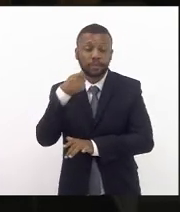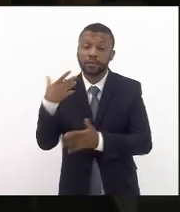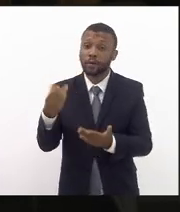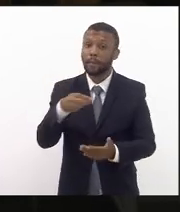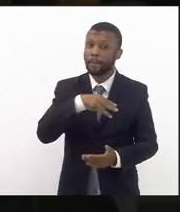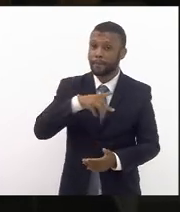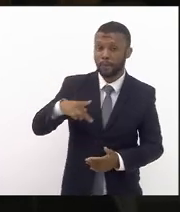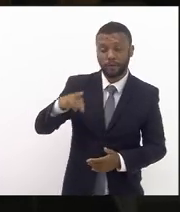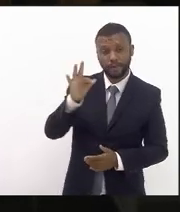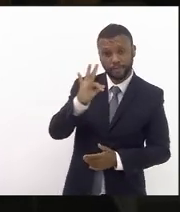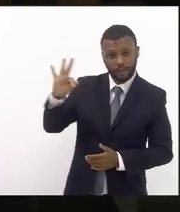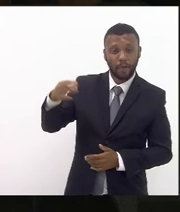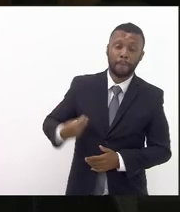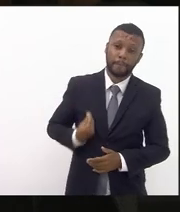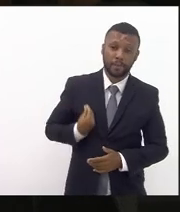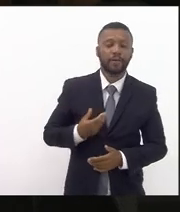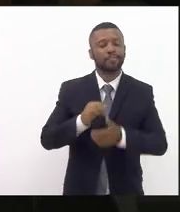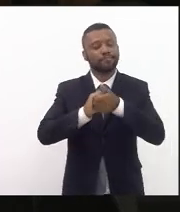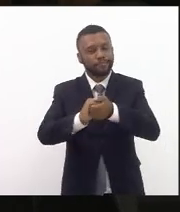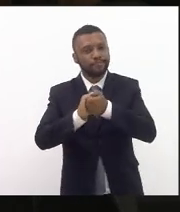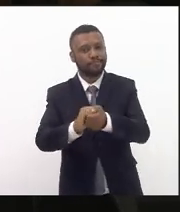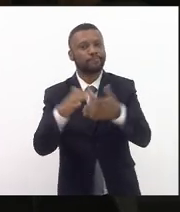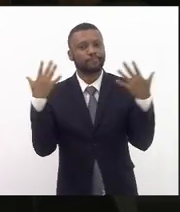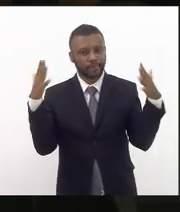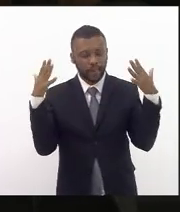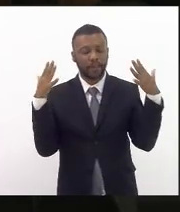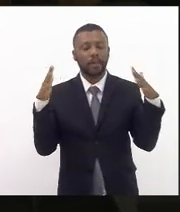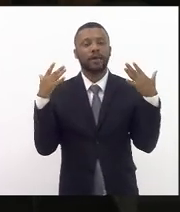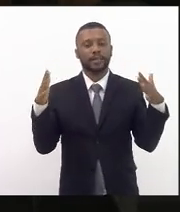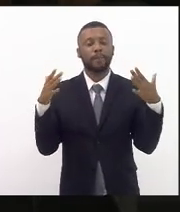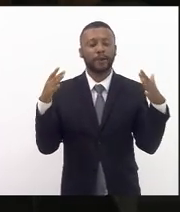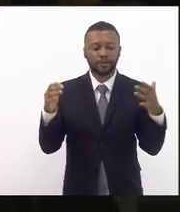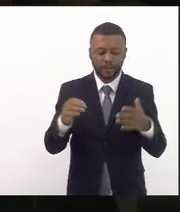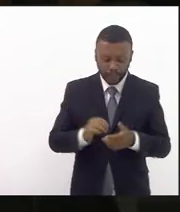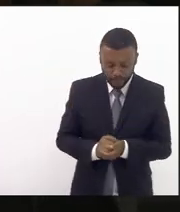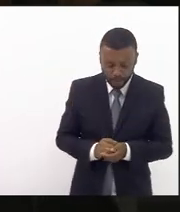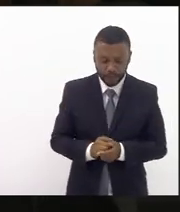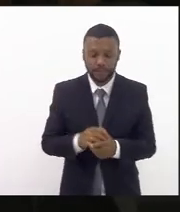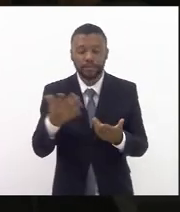presente, quero saudar o procurador